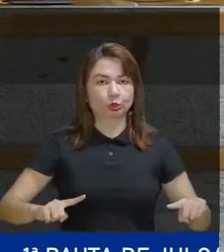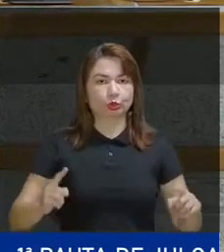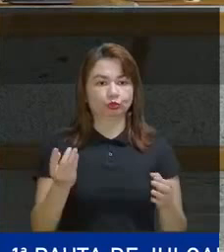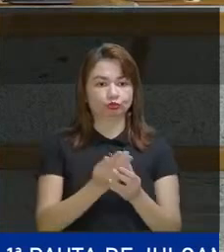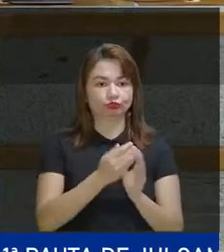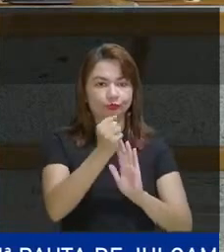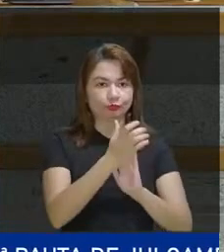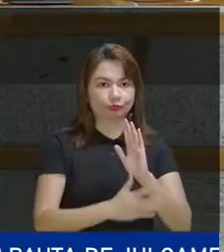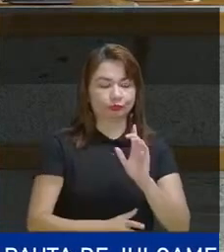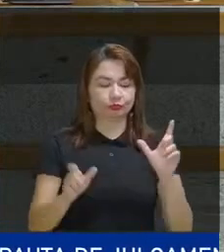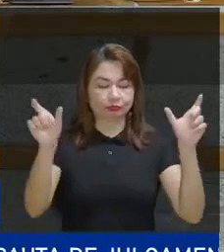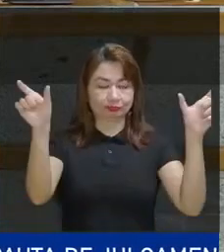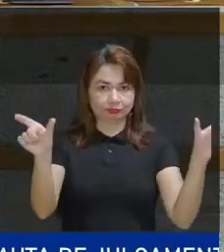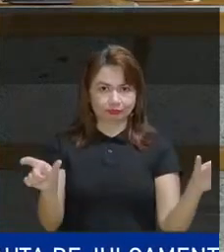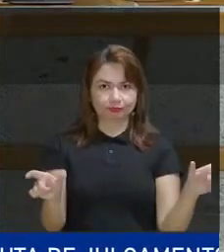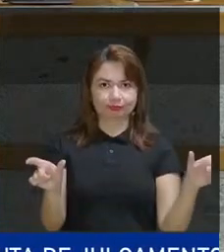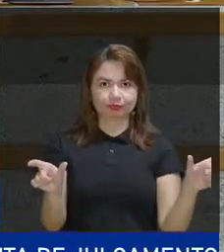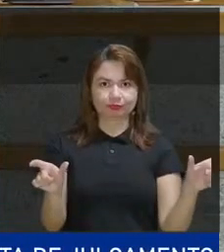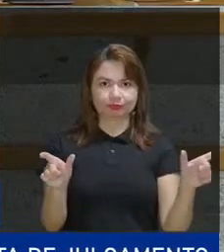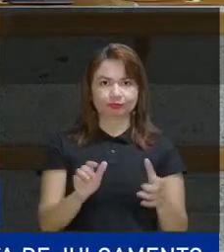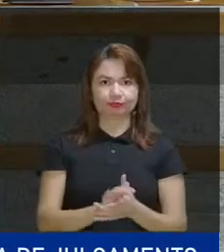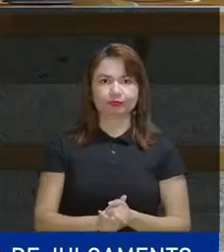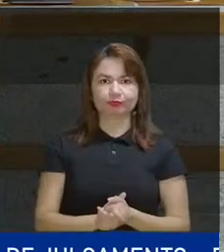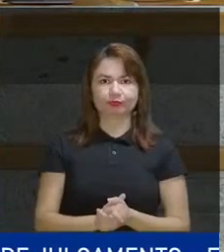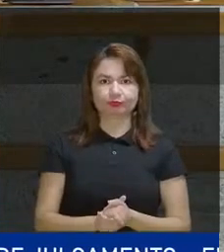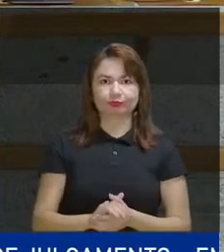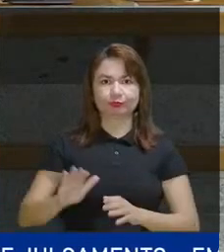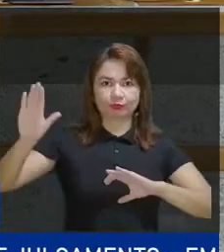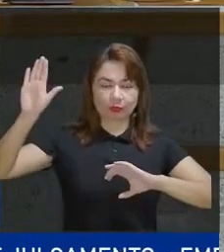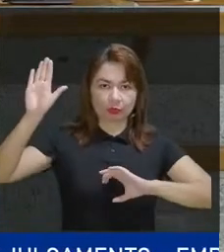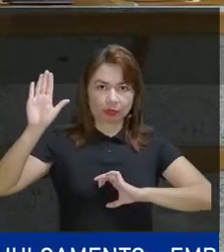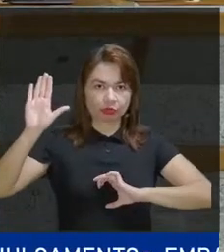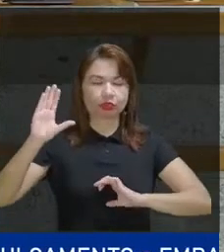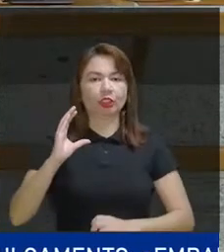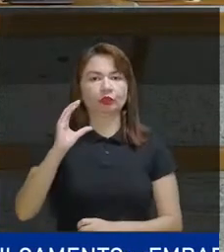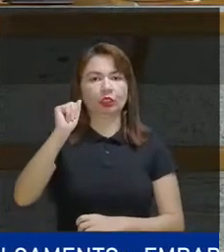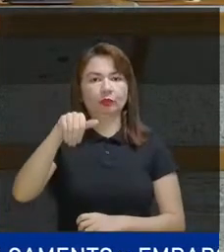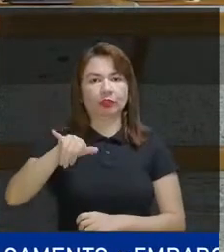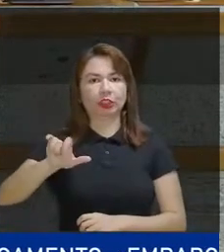partes. O Carlos Camilo Góes